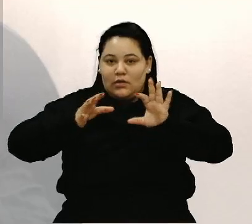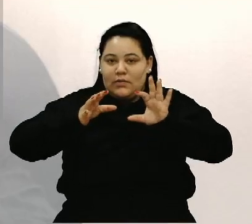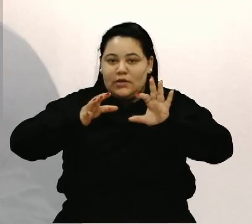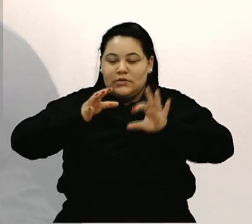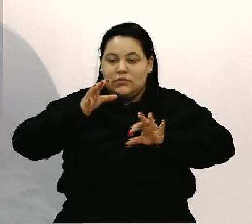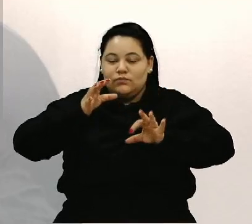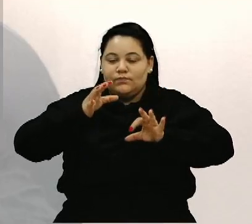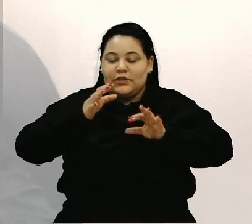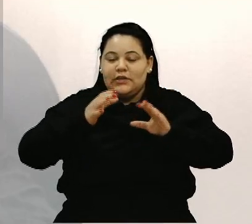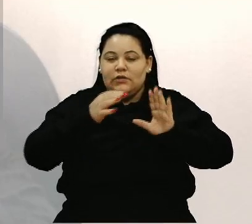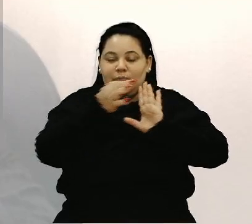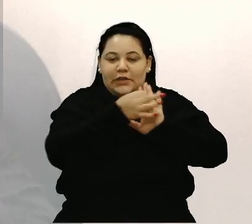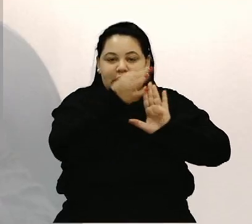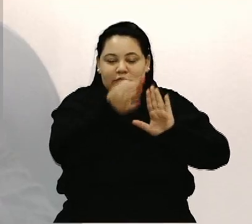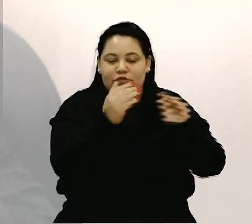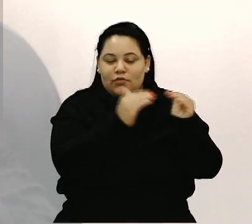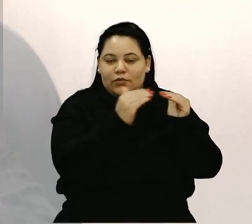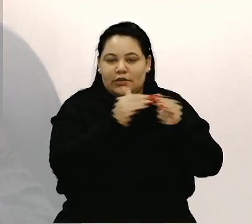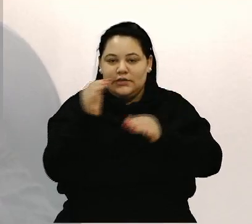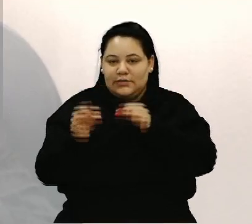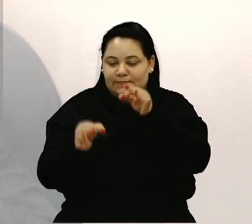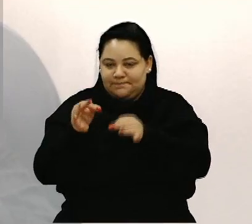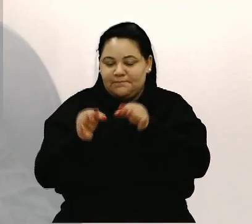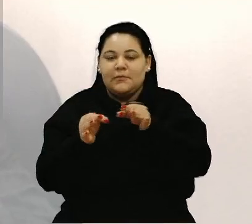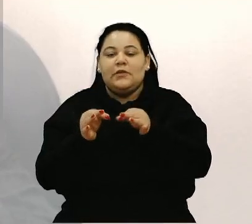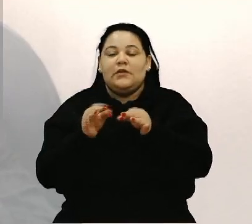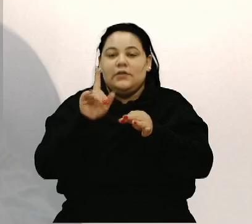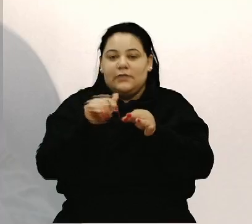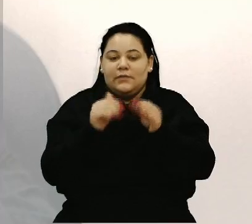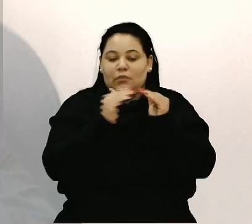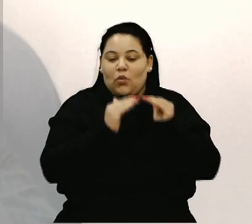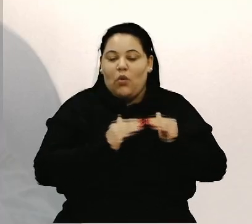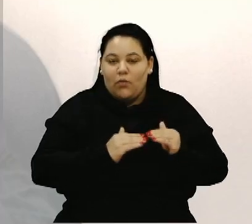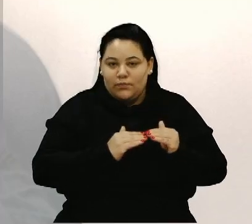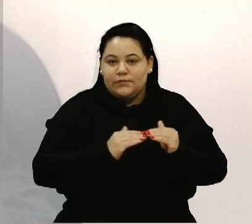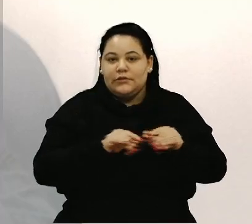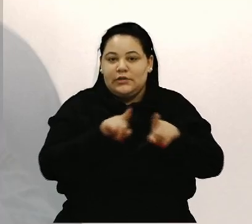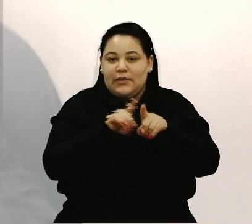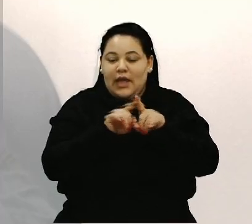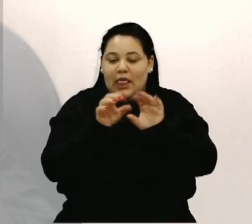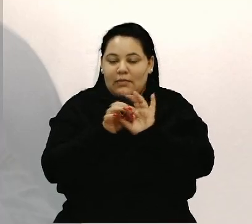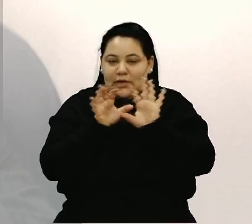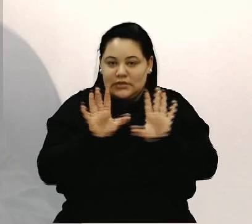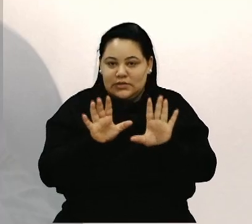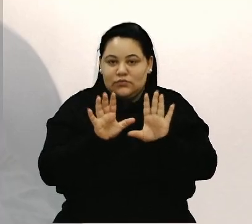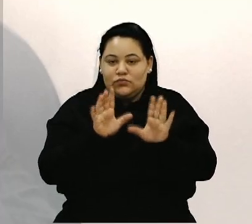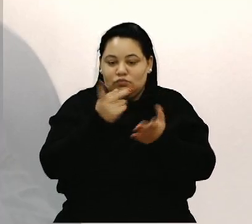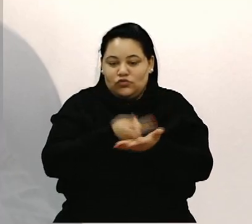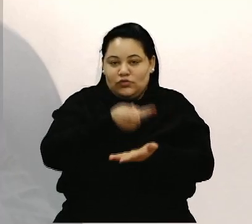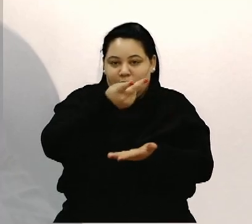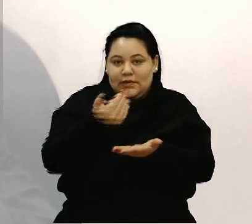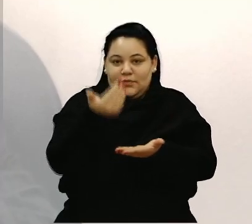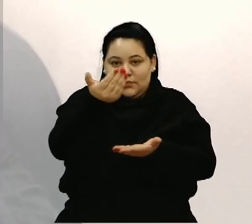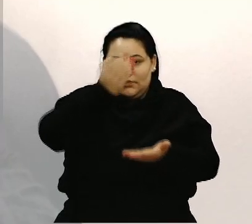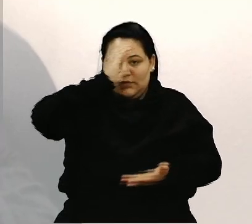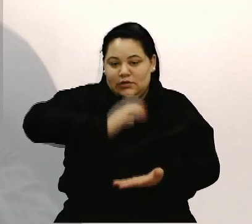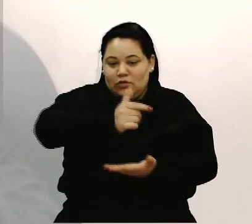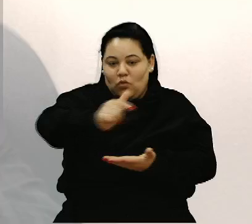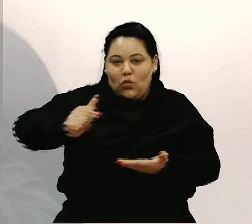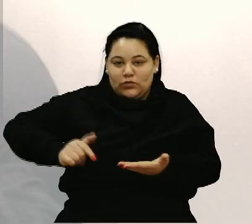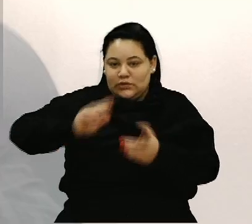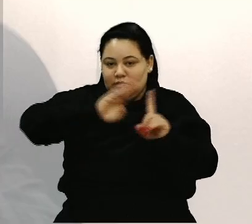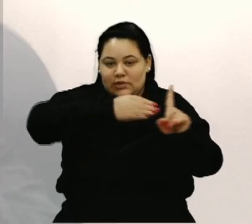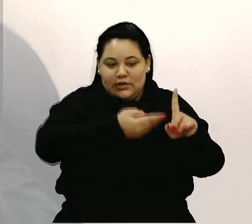caráter político-administrativo de efeitos externos, constituindo-se como tal a concessão de títulos honoríficos ou outras